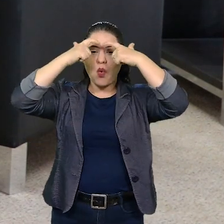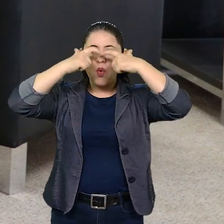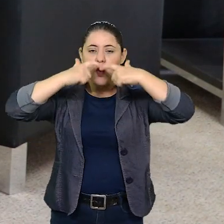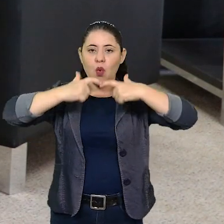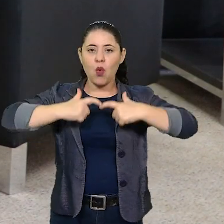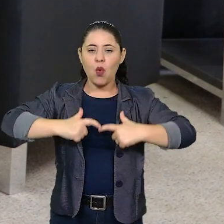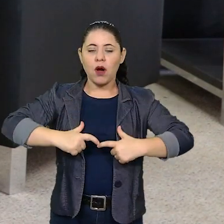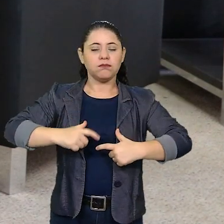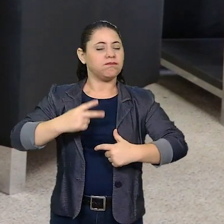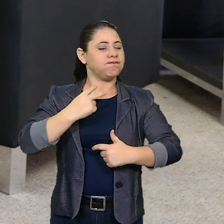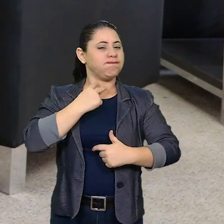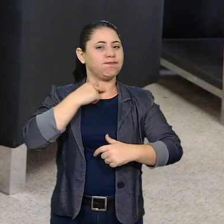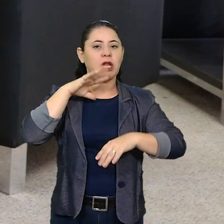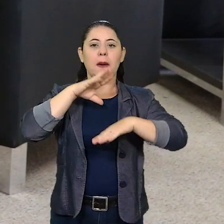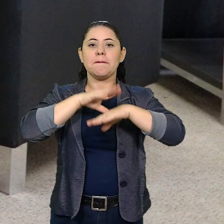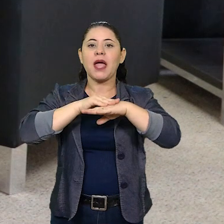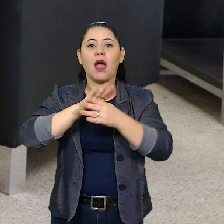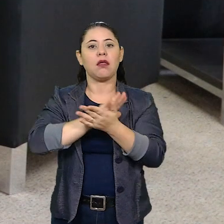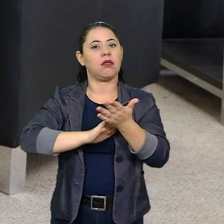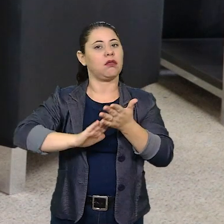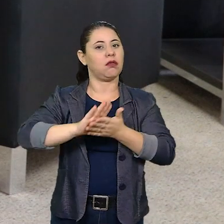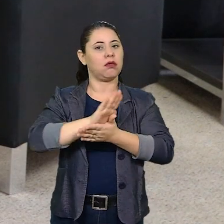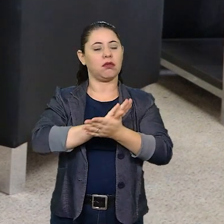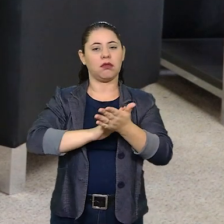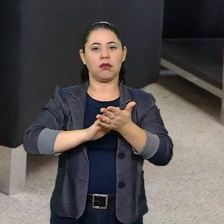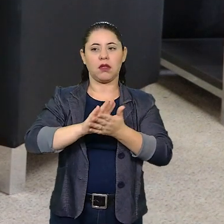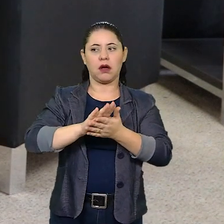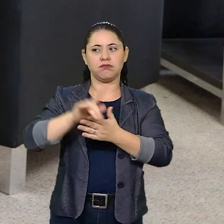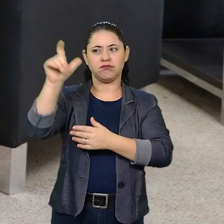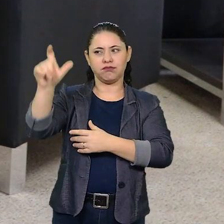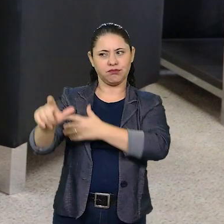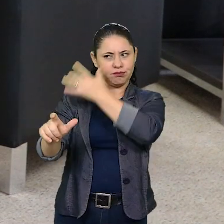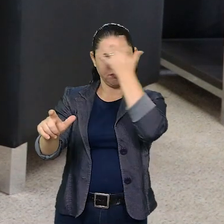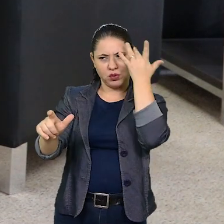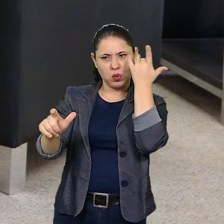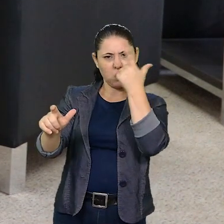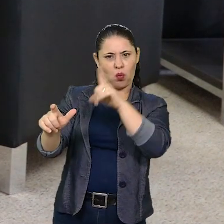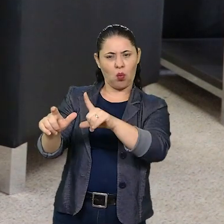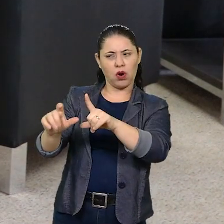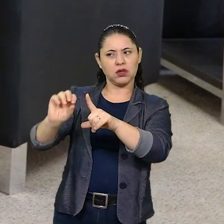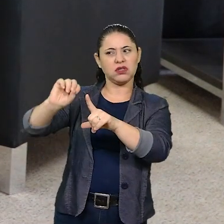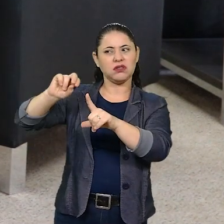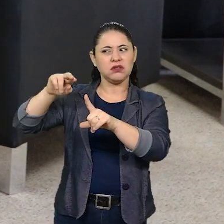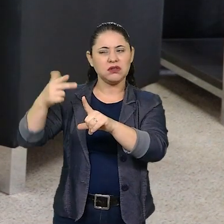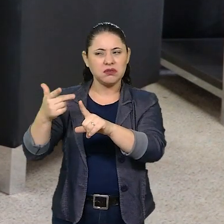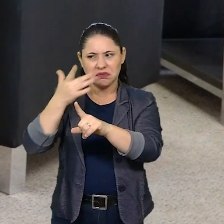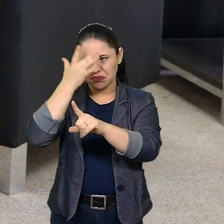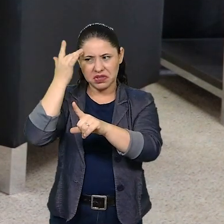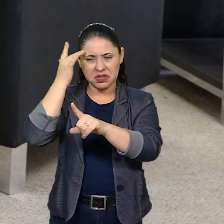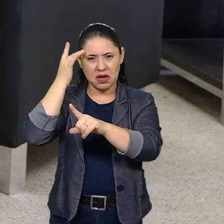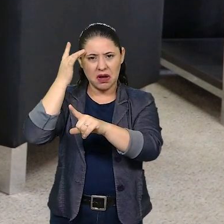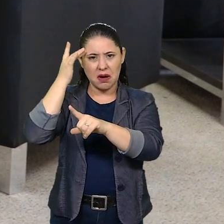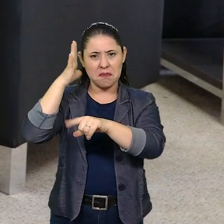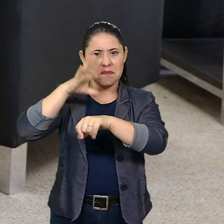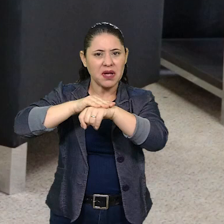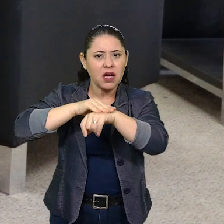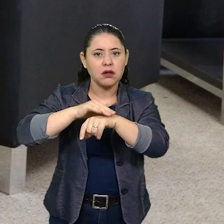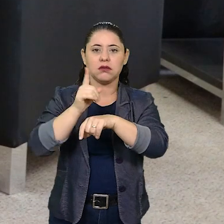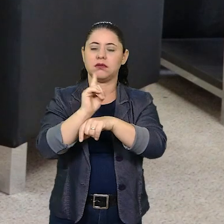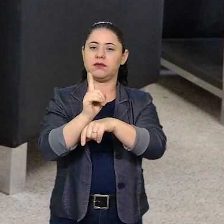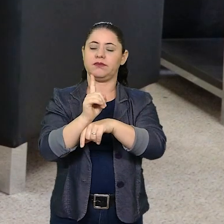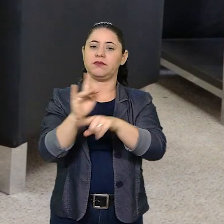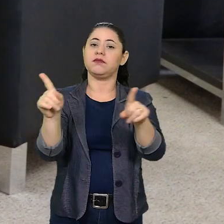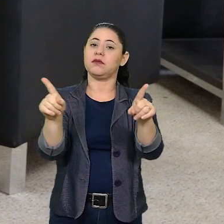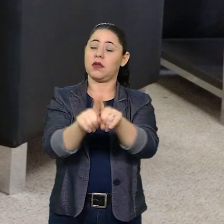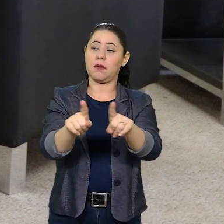íntimas não devem ser tocadas, né, por estranhos ou de uma forma lasciva. Ela tem que ter